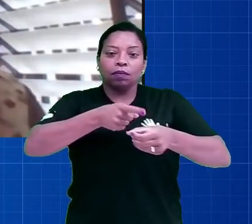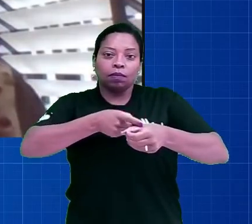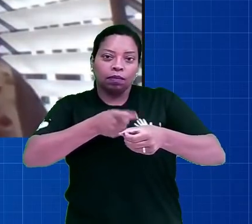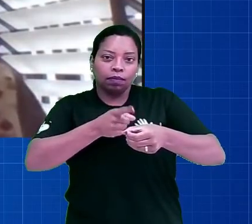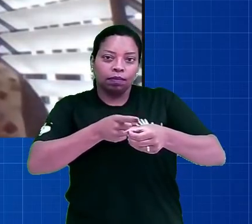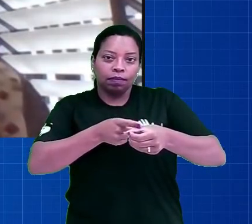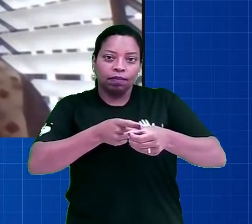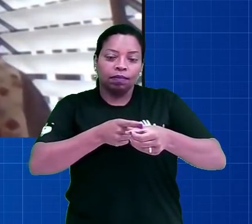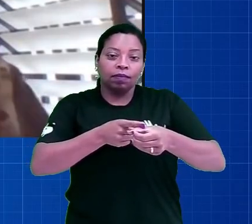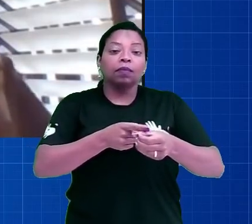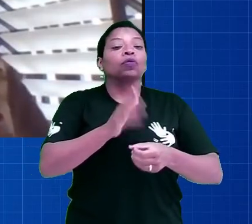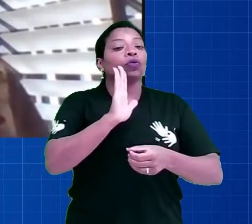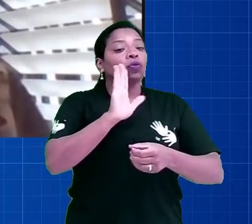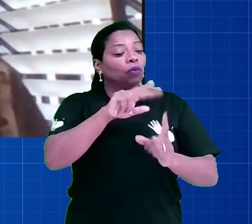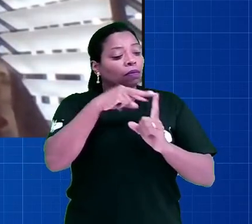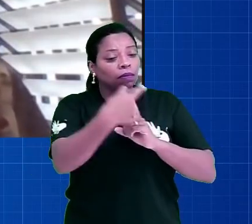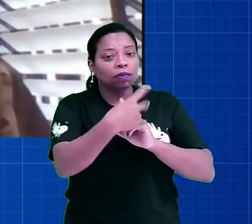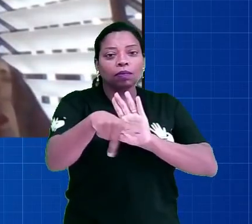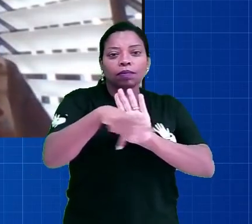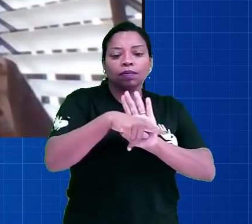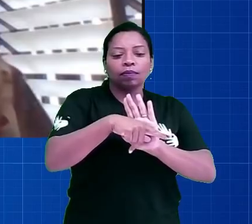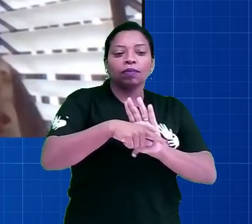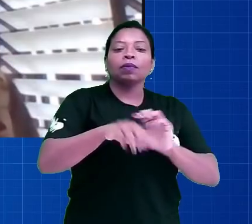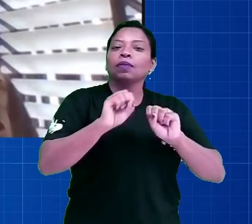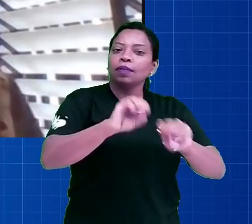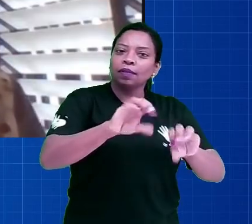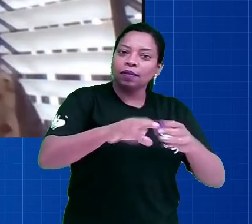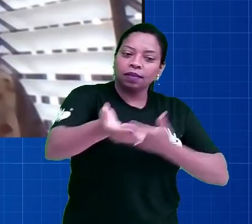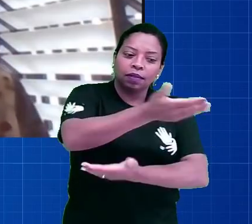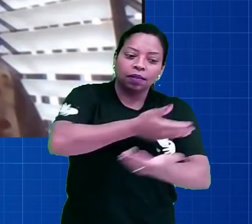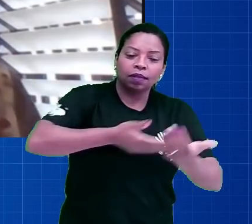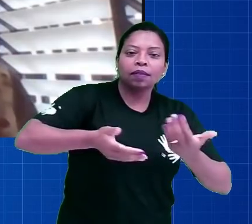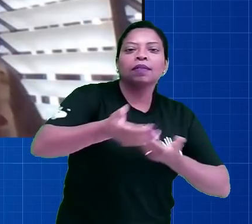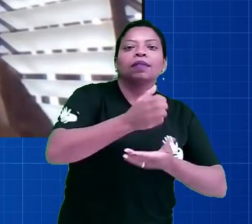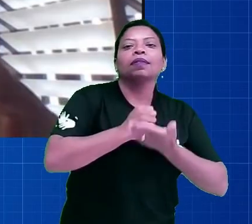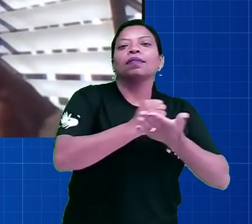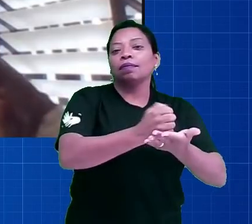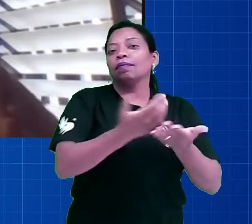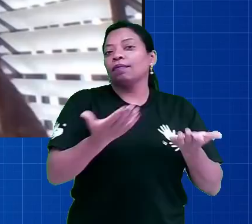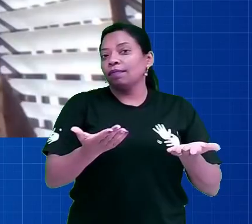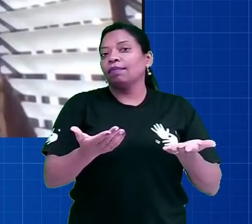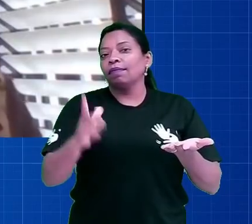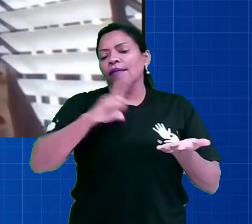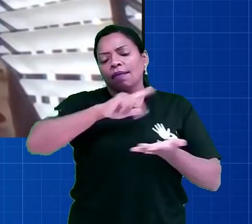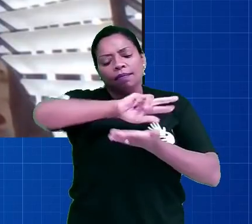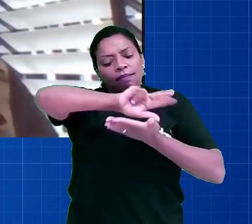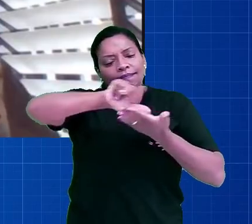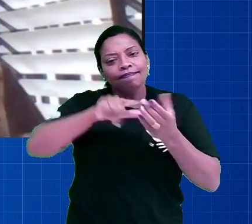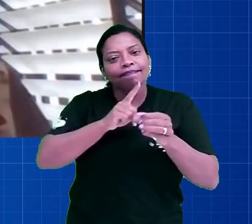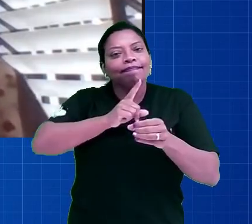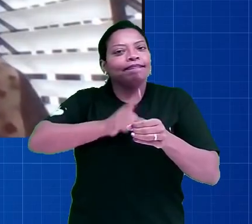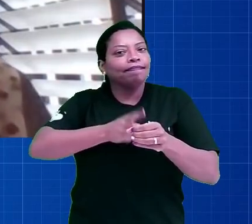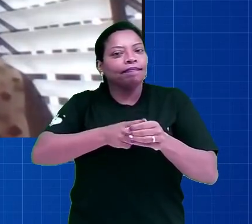ensino, municipais, já a perspectiva do ensino colaborativo. Se a gente fizer aí uma chamada,